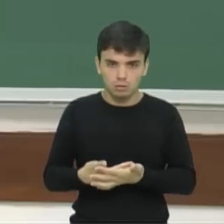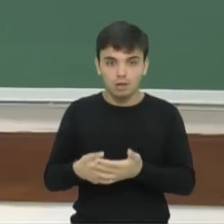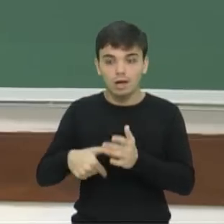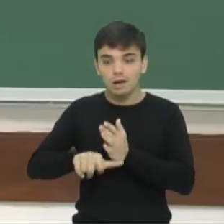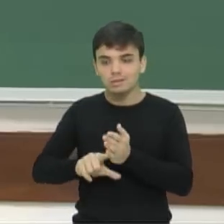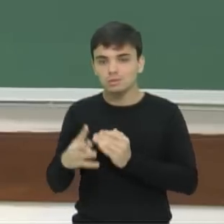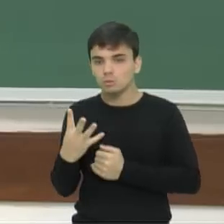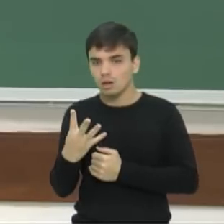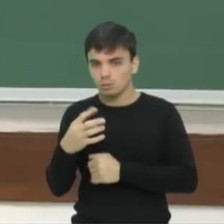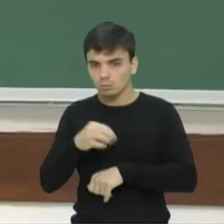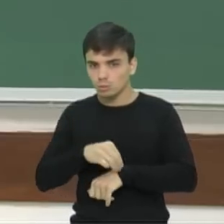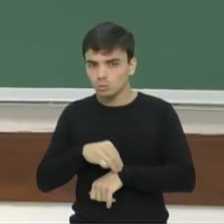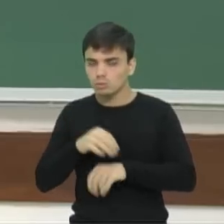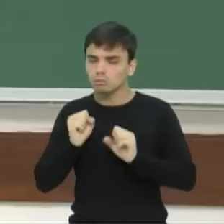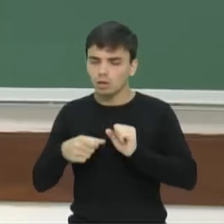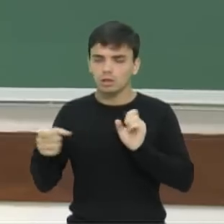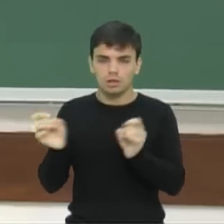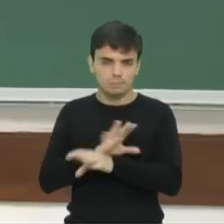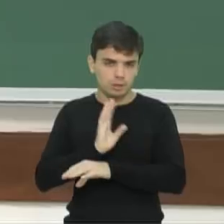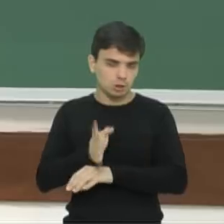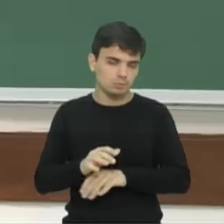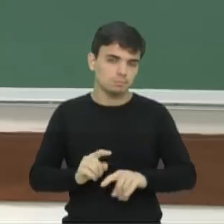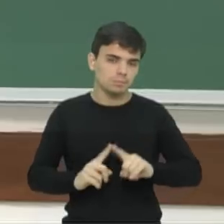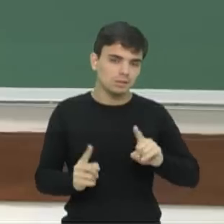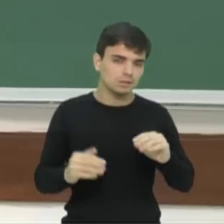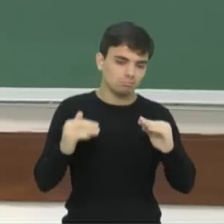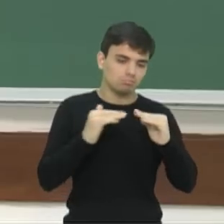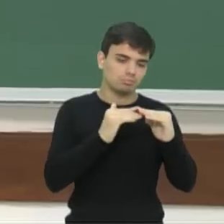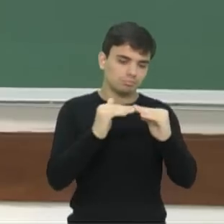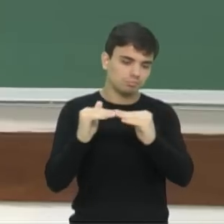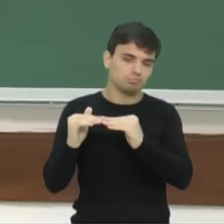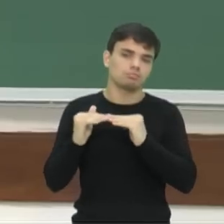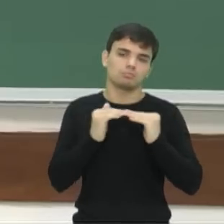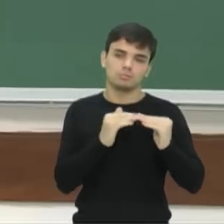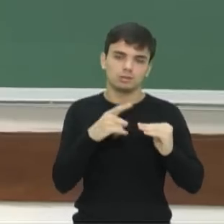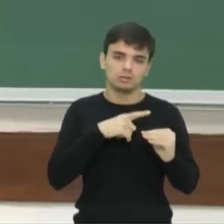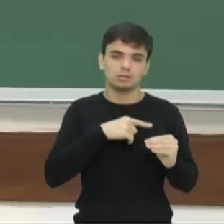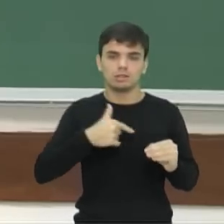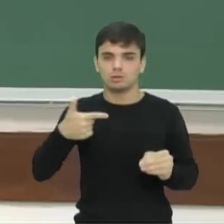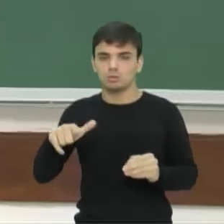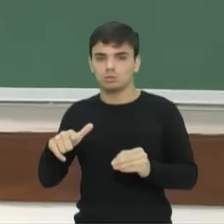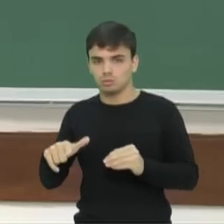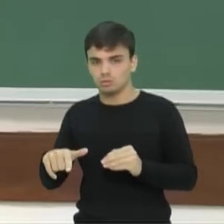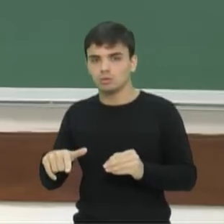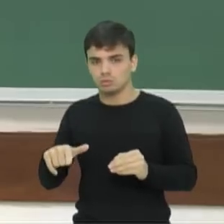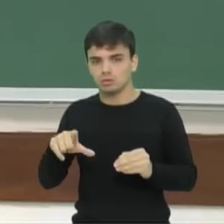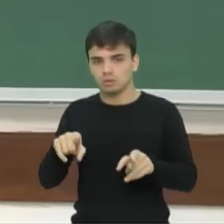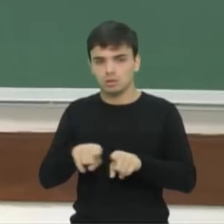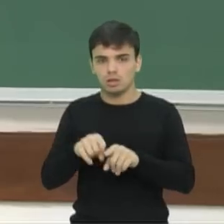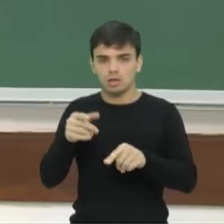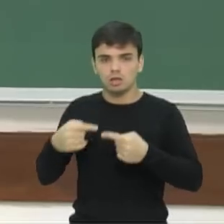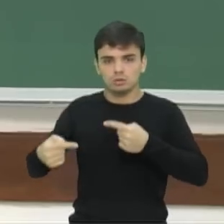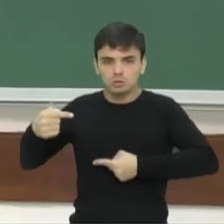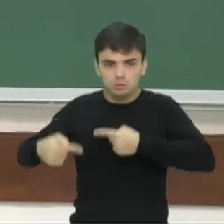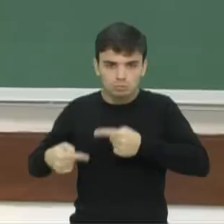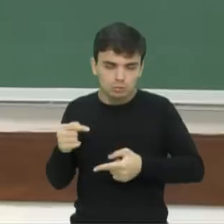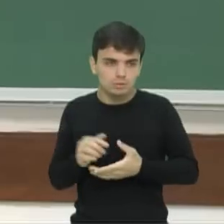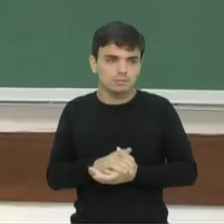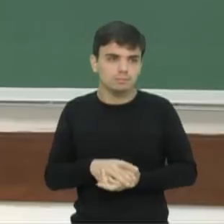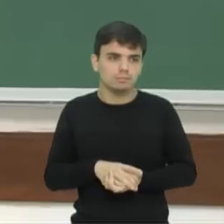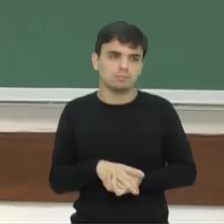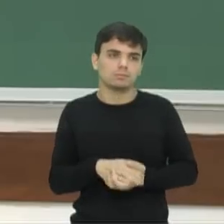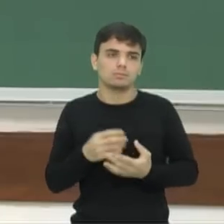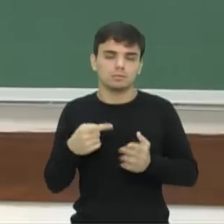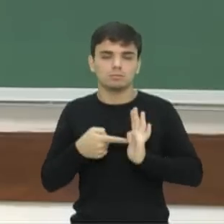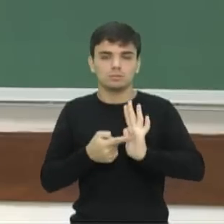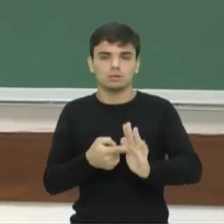encerrada naquele mesmo momento. Se termina empatado, há também mais uma disputa, que é o Gold Score. Nós vamos ver aqui para frente como que funciona o Gold